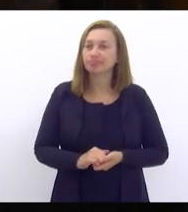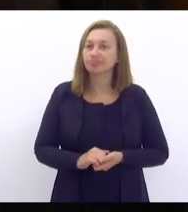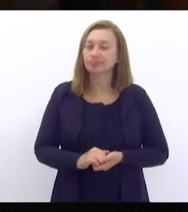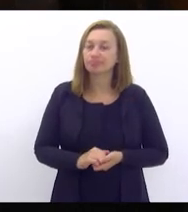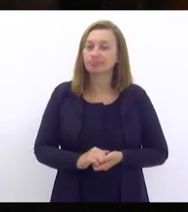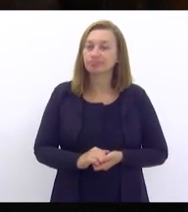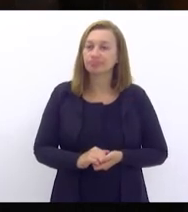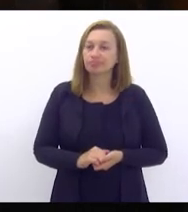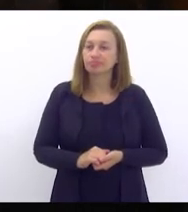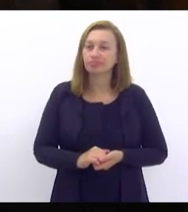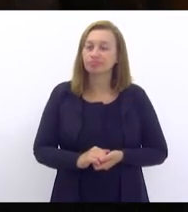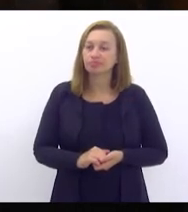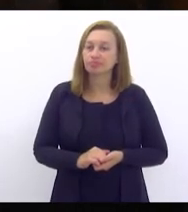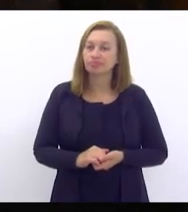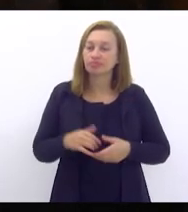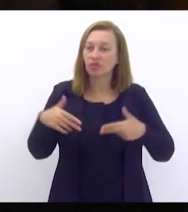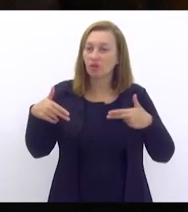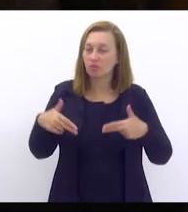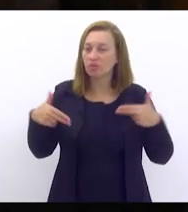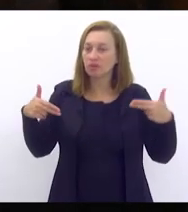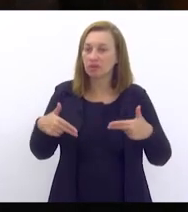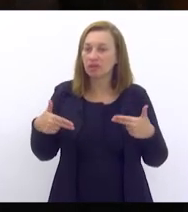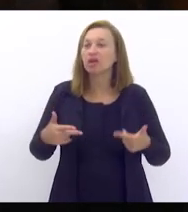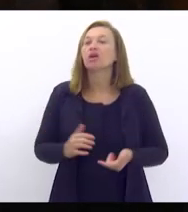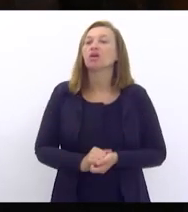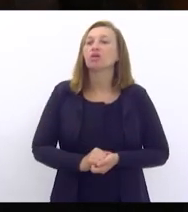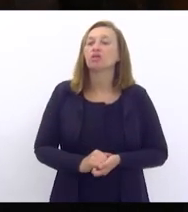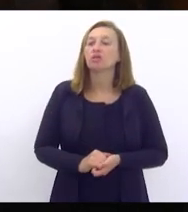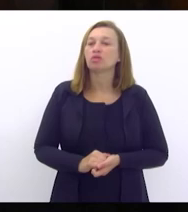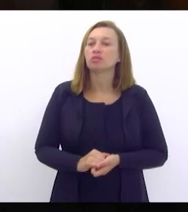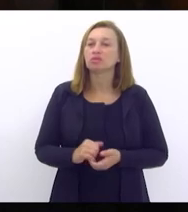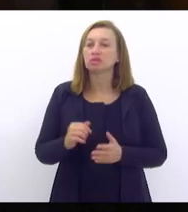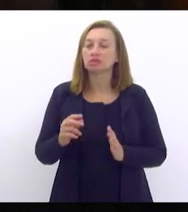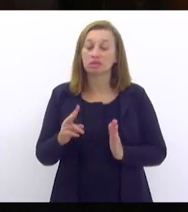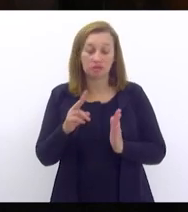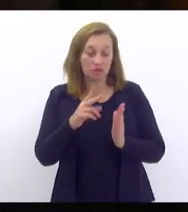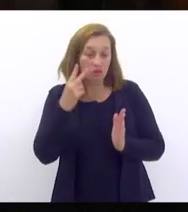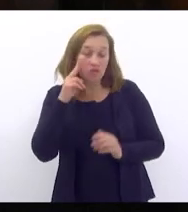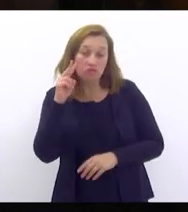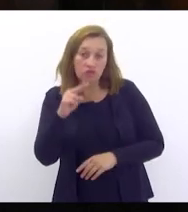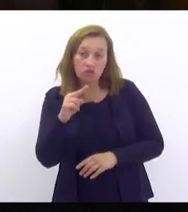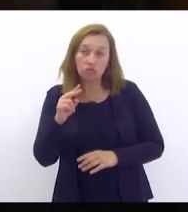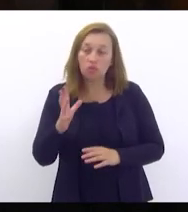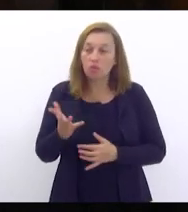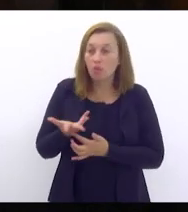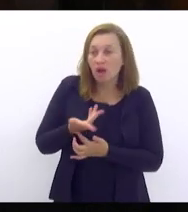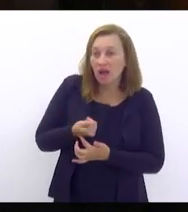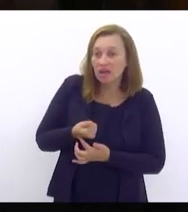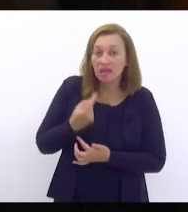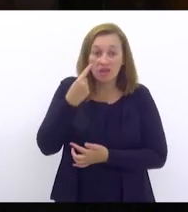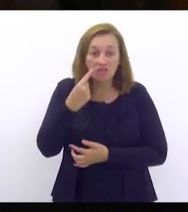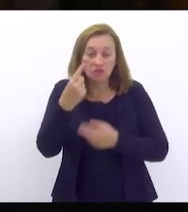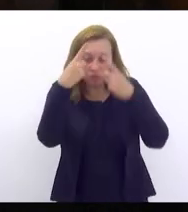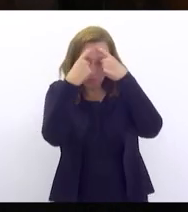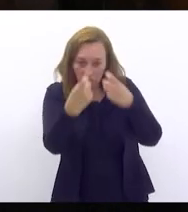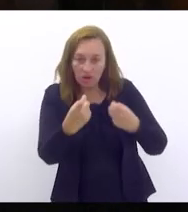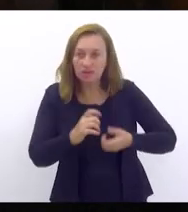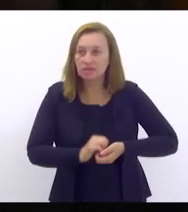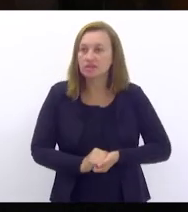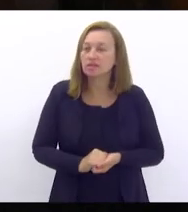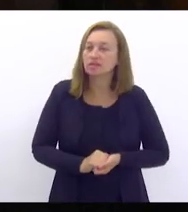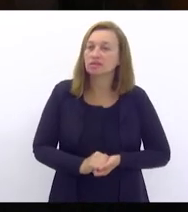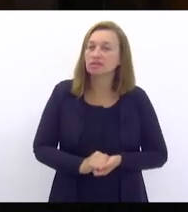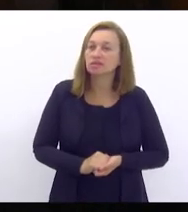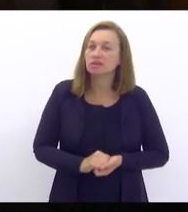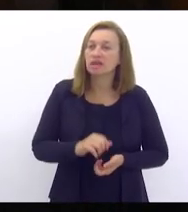da militarização. Aquilo que deveria ser lido como arte, deputados, é visto como violência. DK